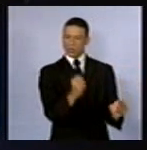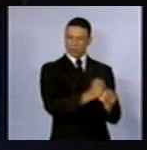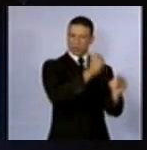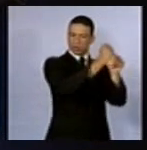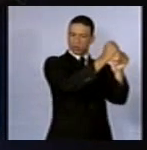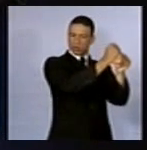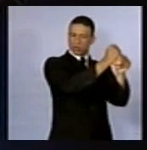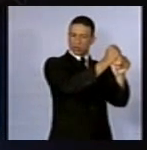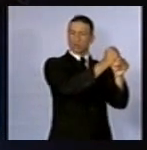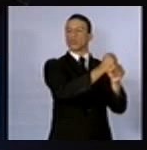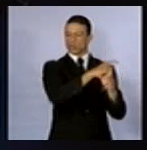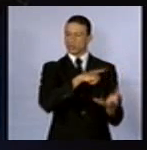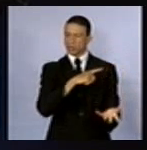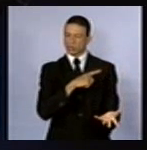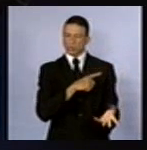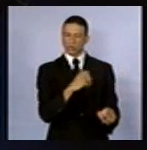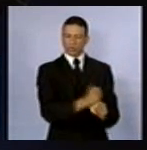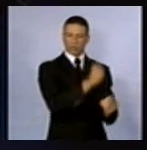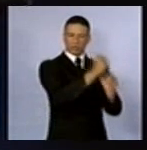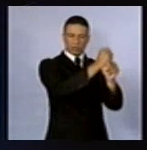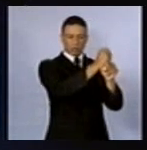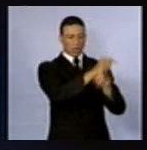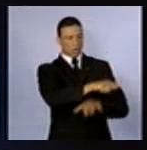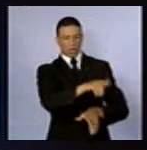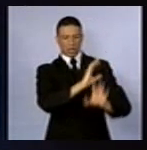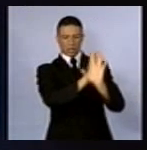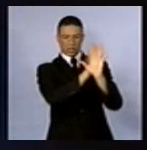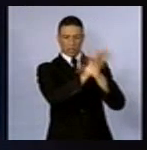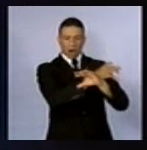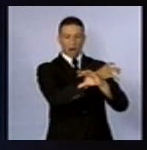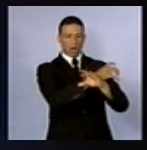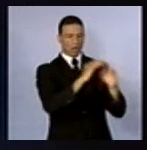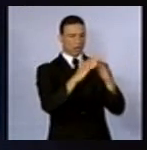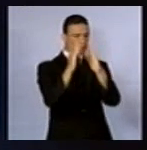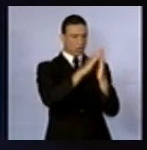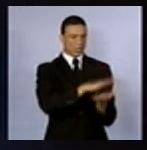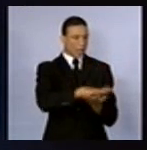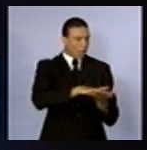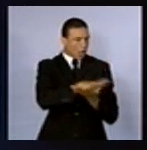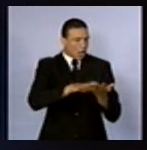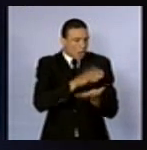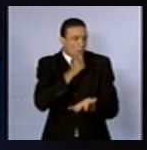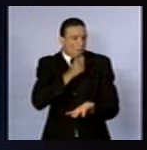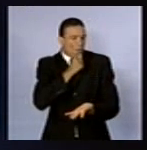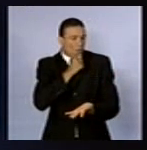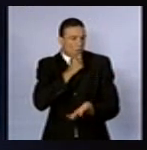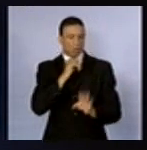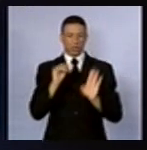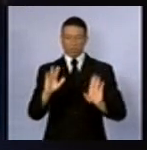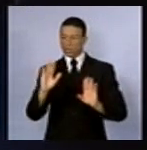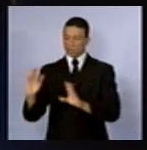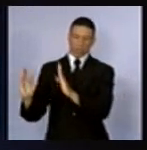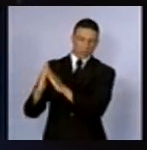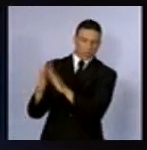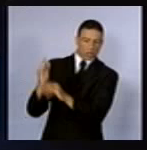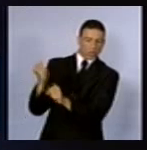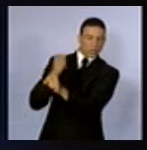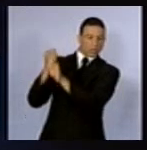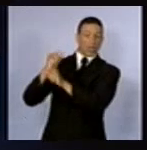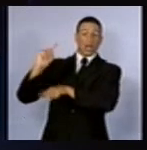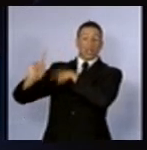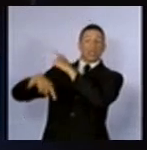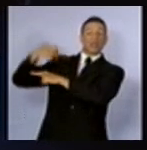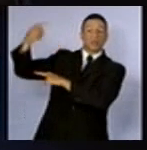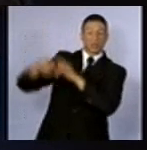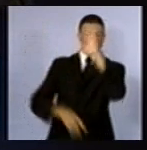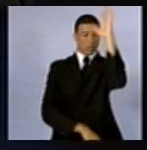indenizadas para para quando quando fo O problema é que essas instalações que o senhor tá se referindo essas casas que o senhor tá se referindo elas são construídas